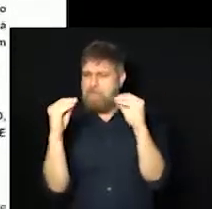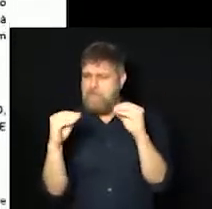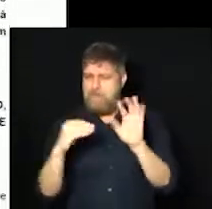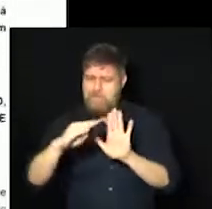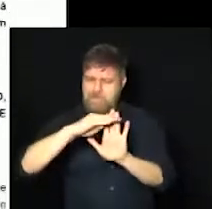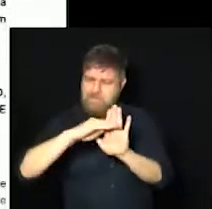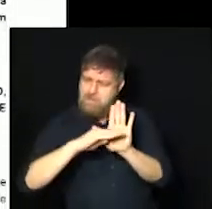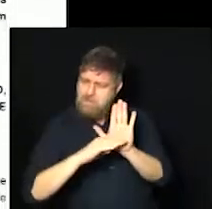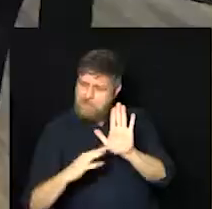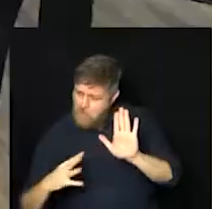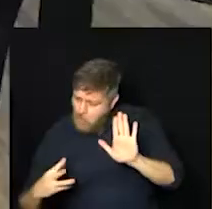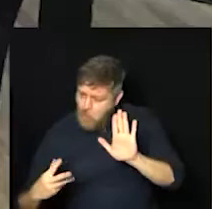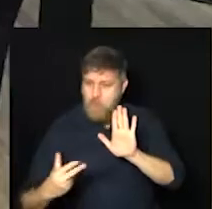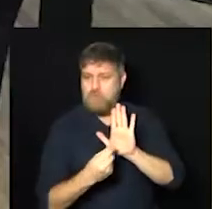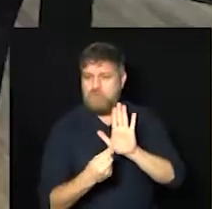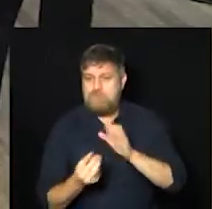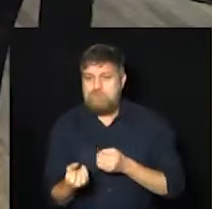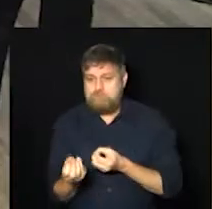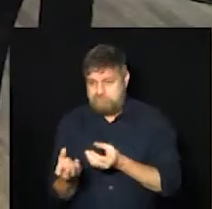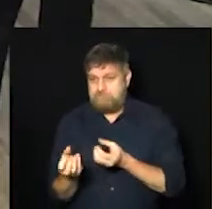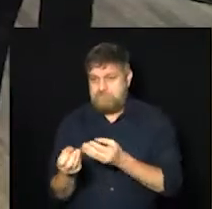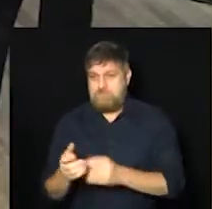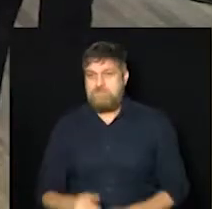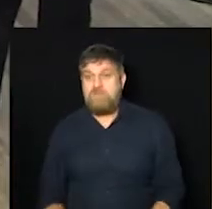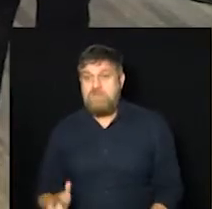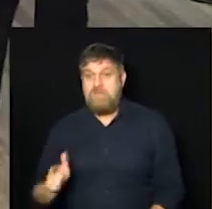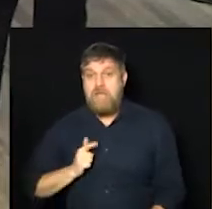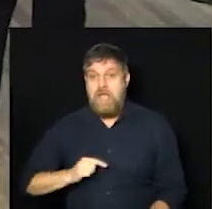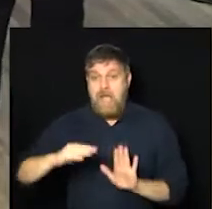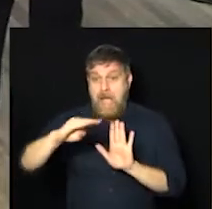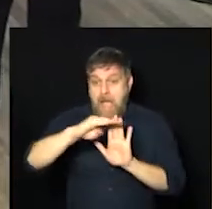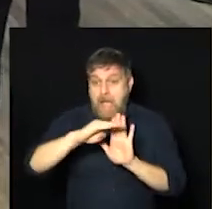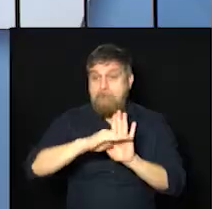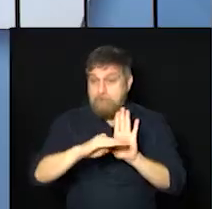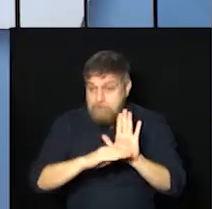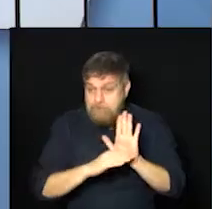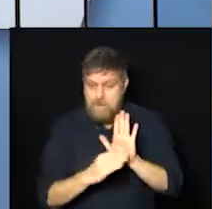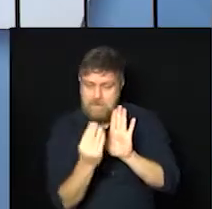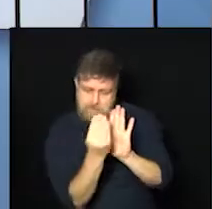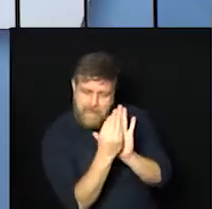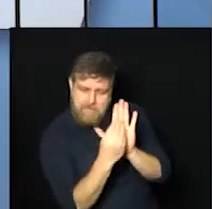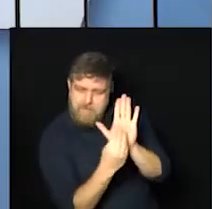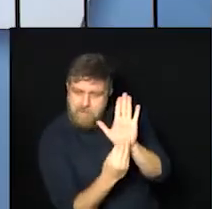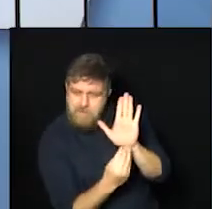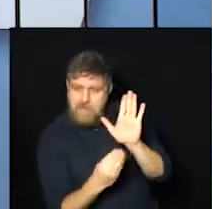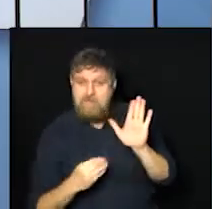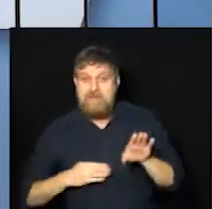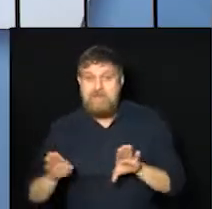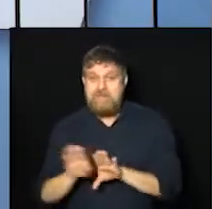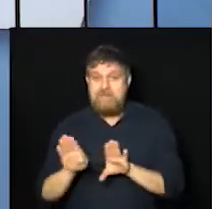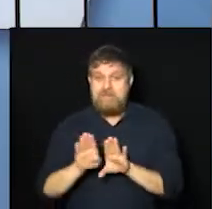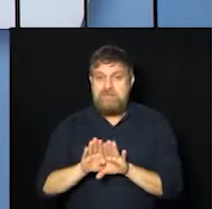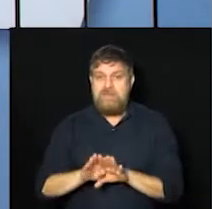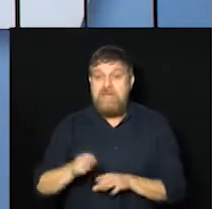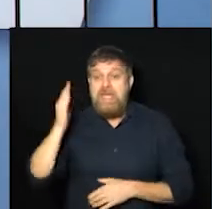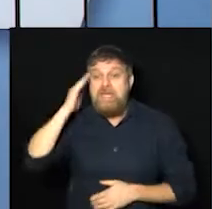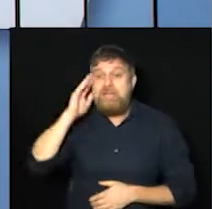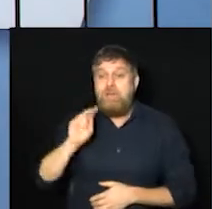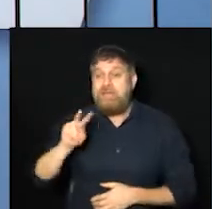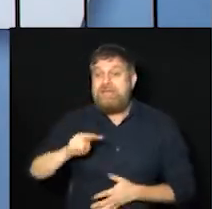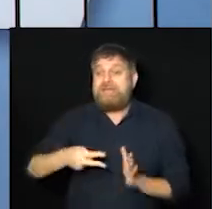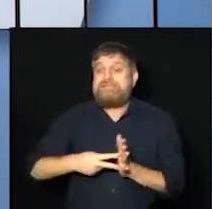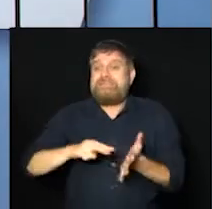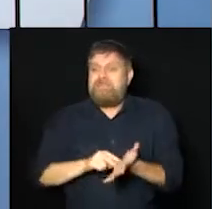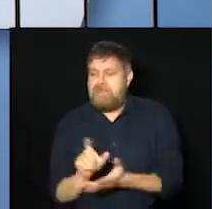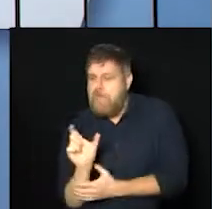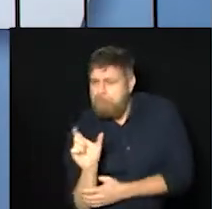também com todas essas informações. Isso, a pauta completa, inclusive com aquilo que a gente chama de tradução, interpretação da pauta, porque às vezes